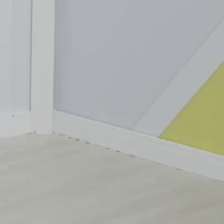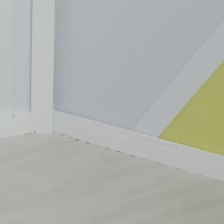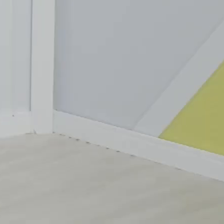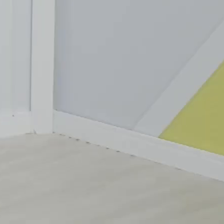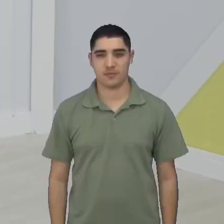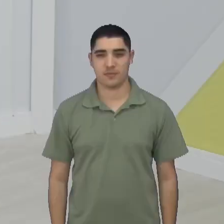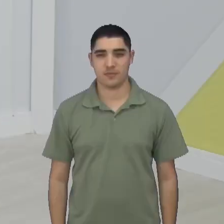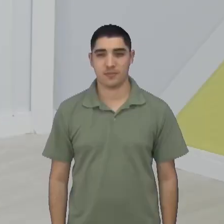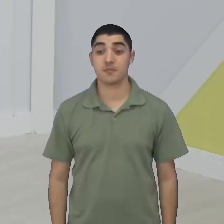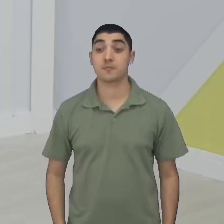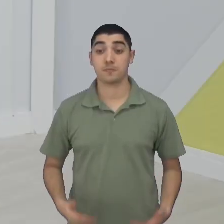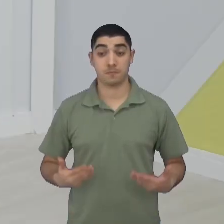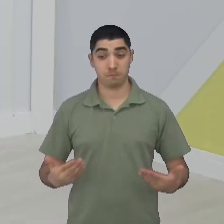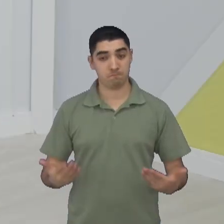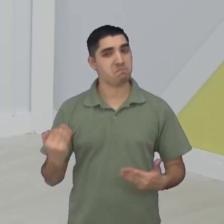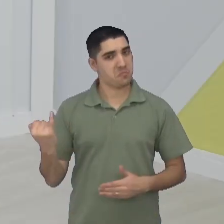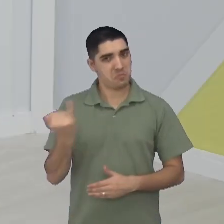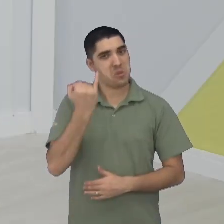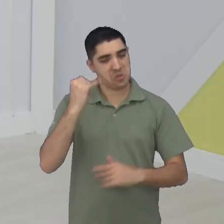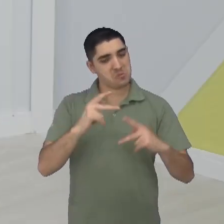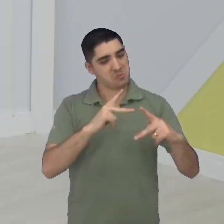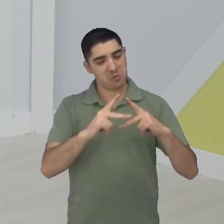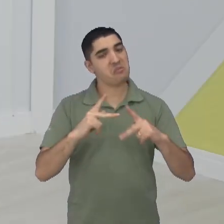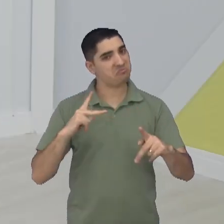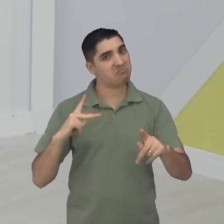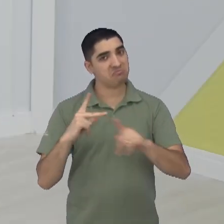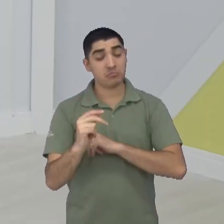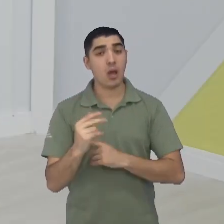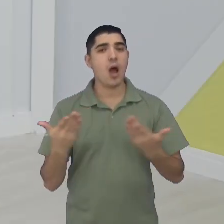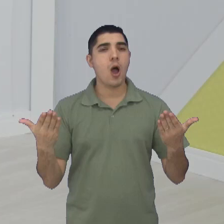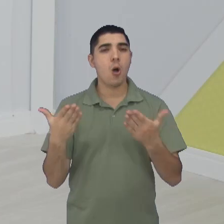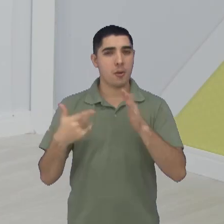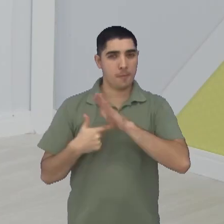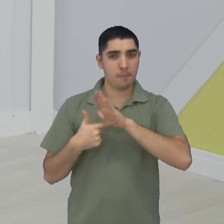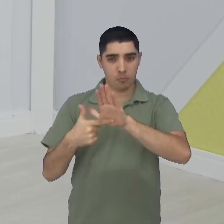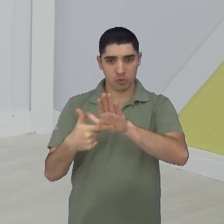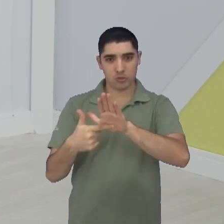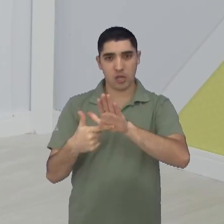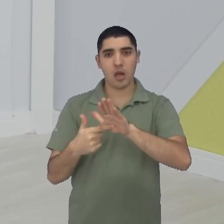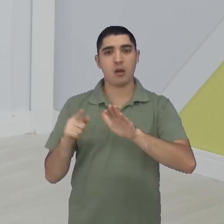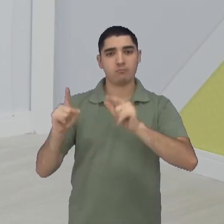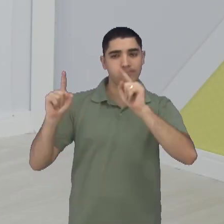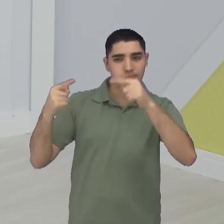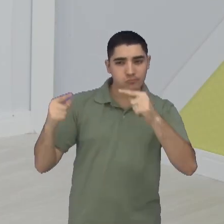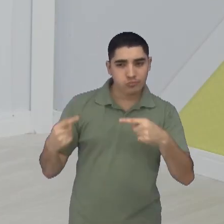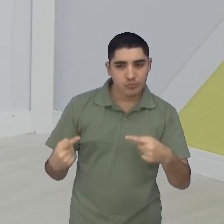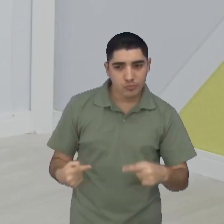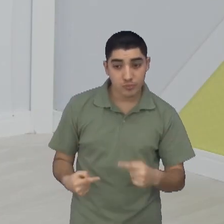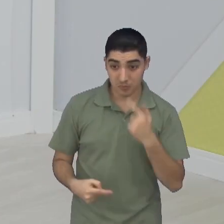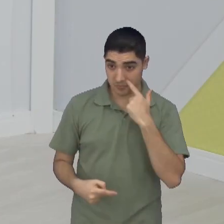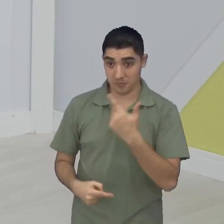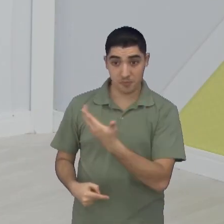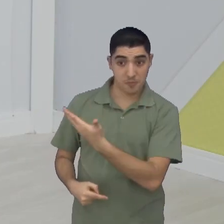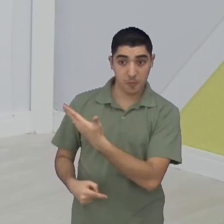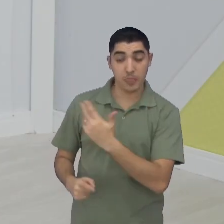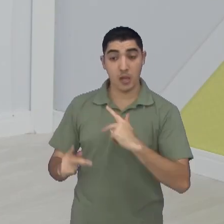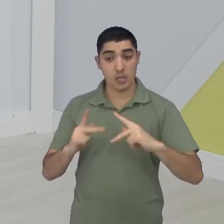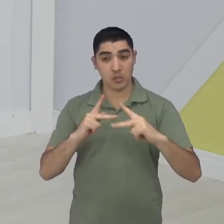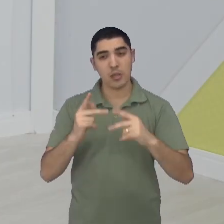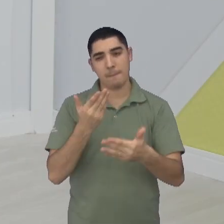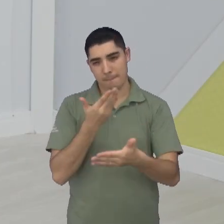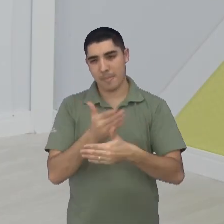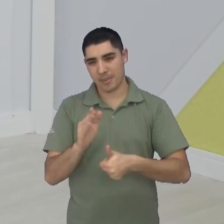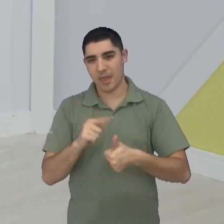Pois é, importante vitória do São José. A gente vai ver a tabela de jogos até agora. Aí, ó. O São José começou perdendo